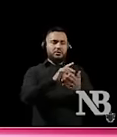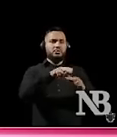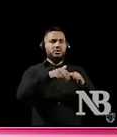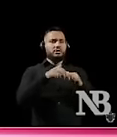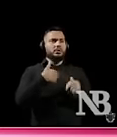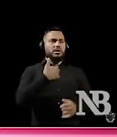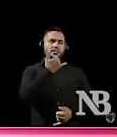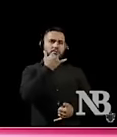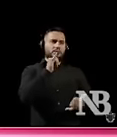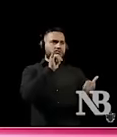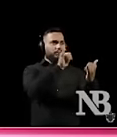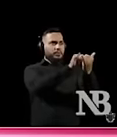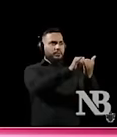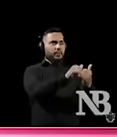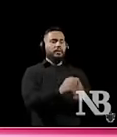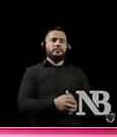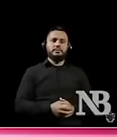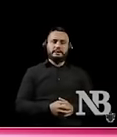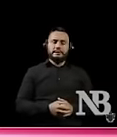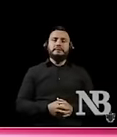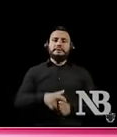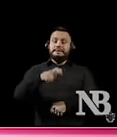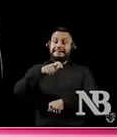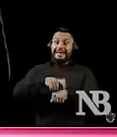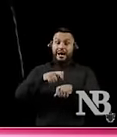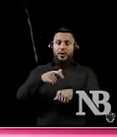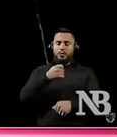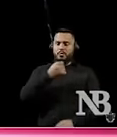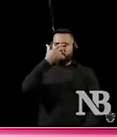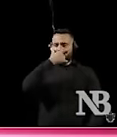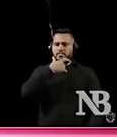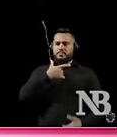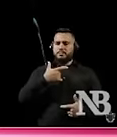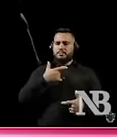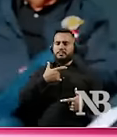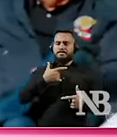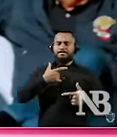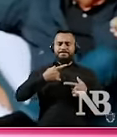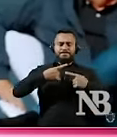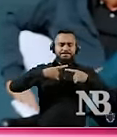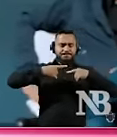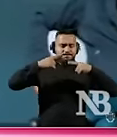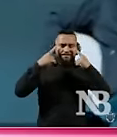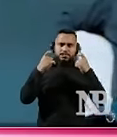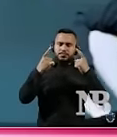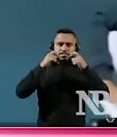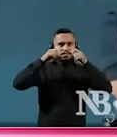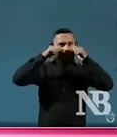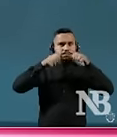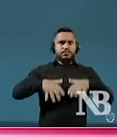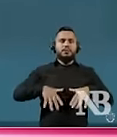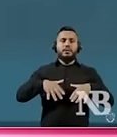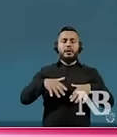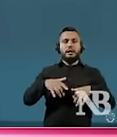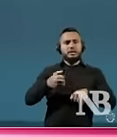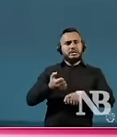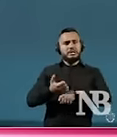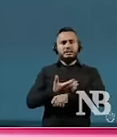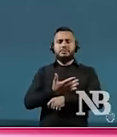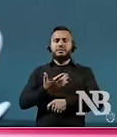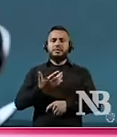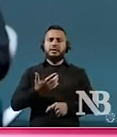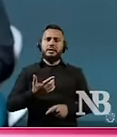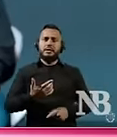perdoo. Nessa hora, o cara simplesmente caiu em lágrimas e um psicopata começou a